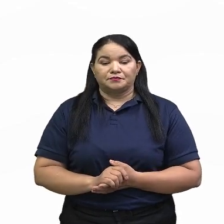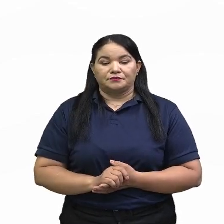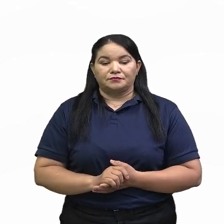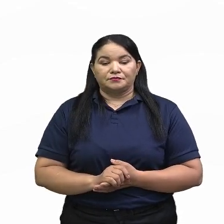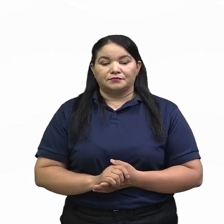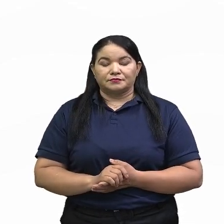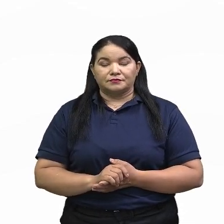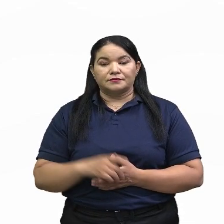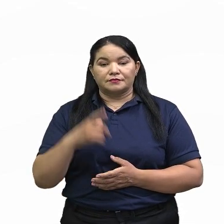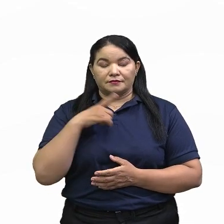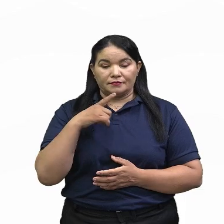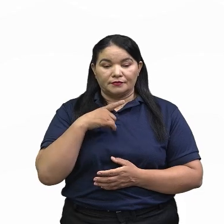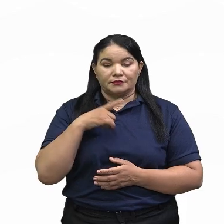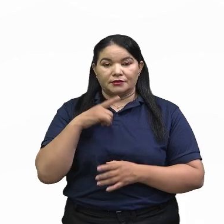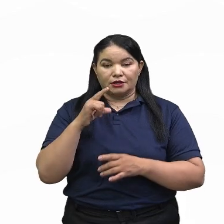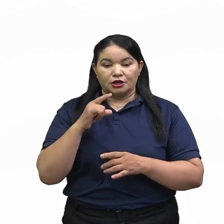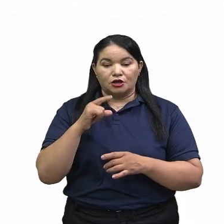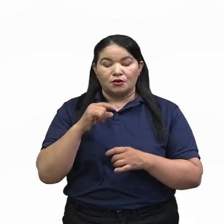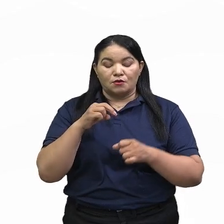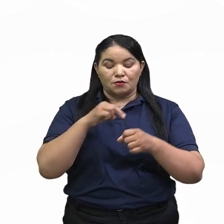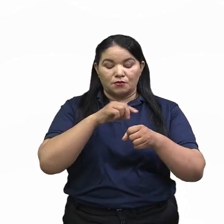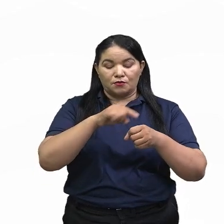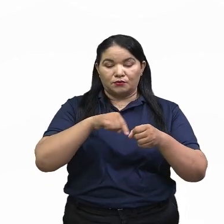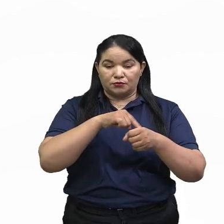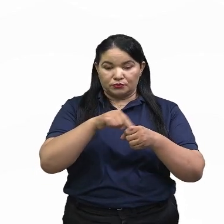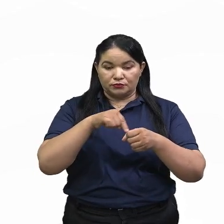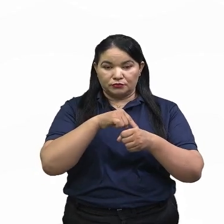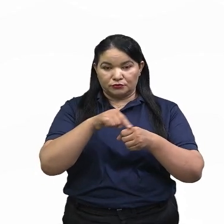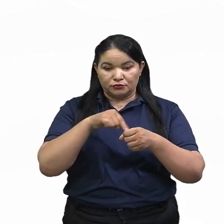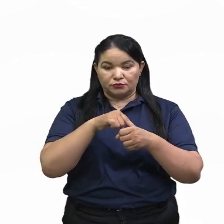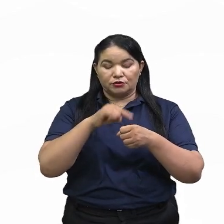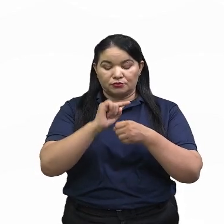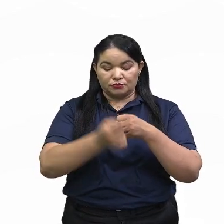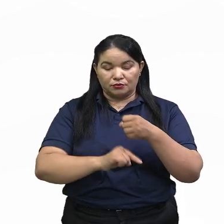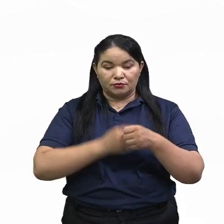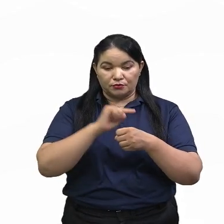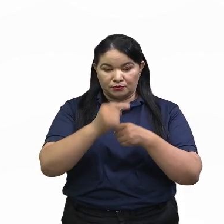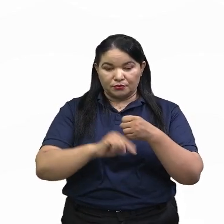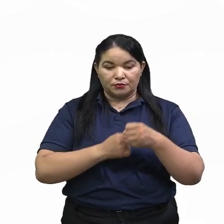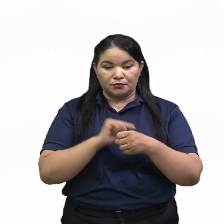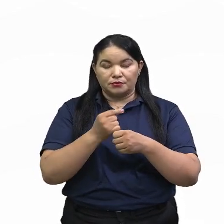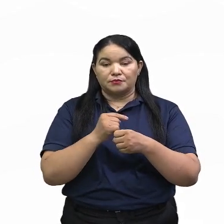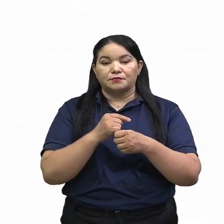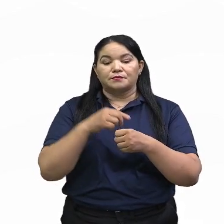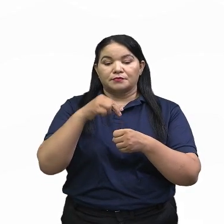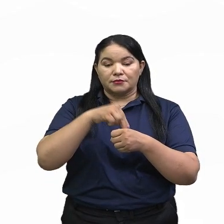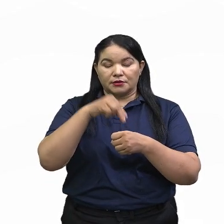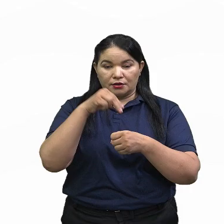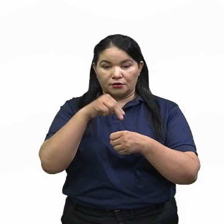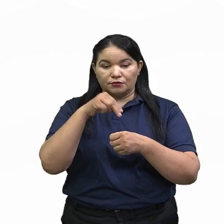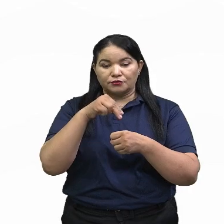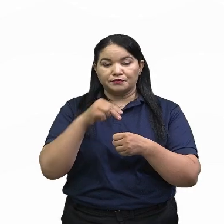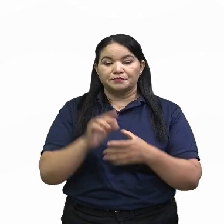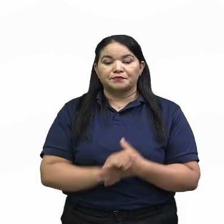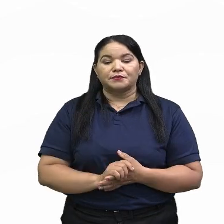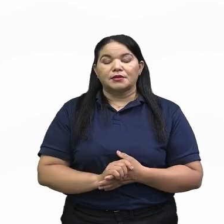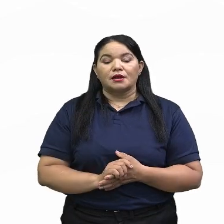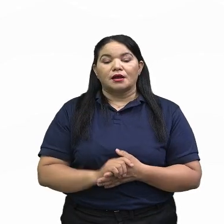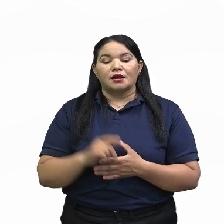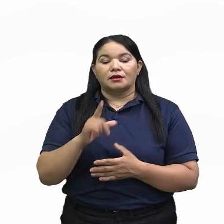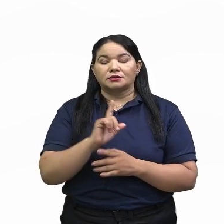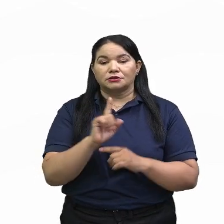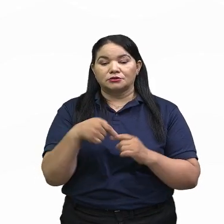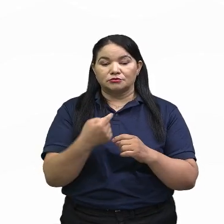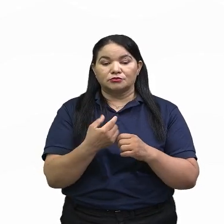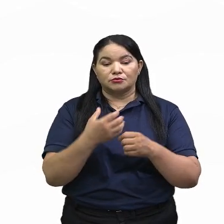Vejam aí, eu tenho o núcleo, que ele chama aí de nêutron incidente. Aí depois, né, quando